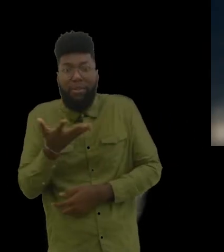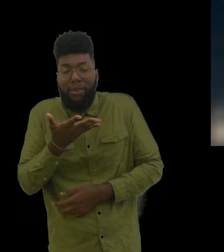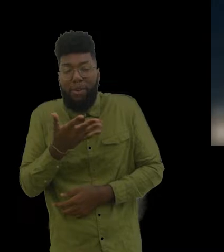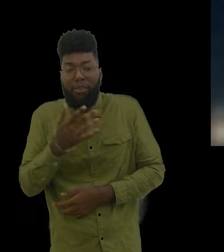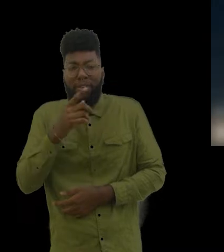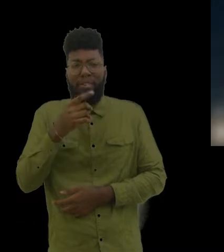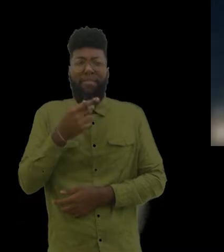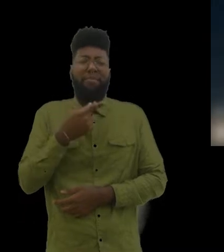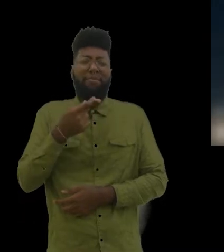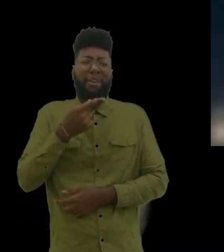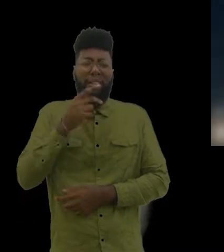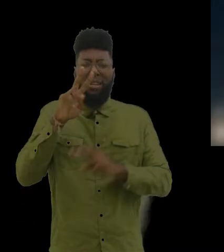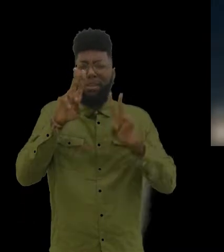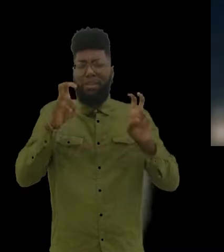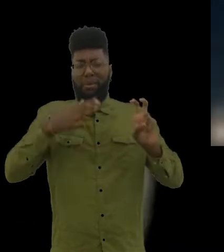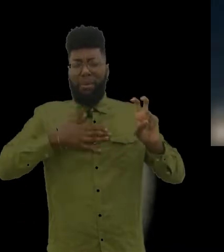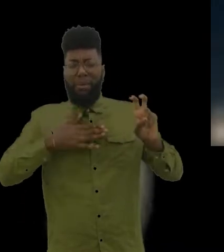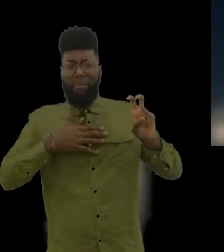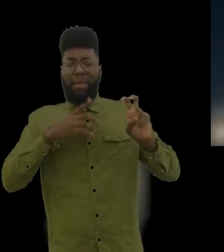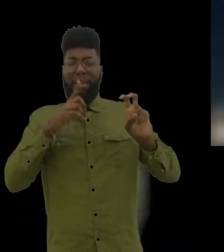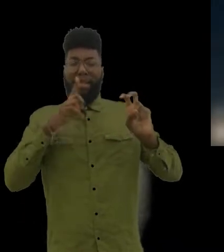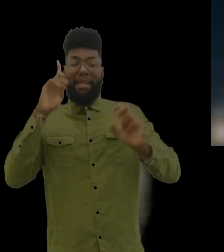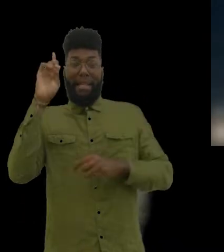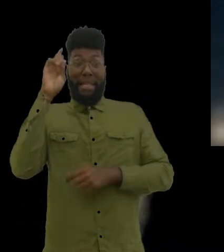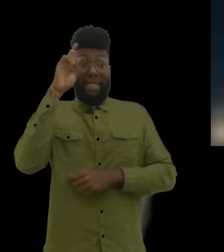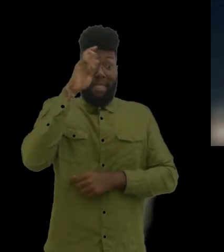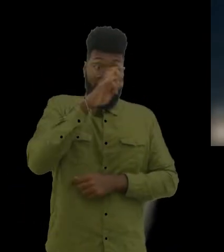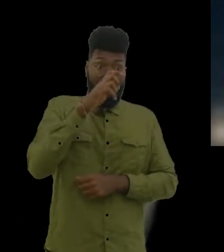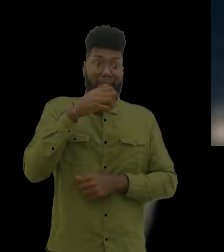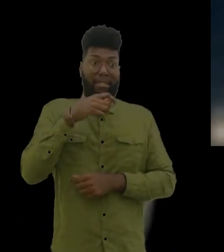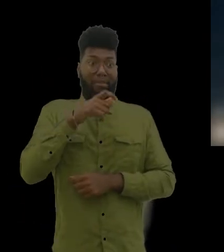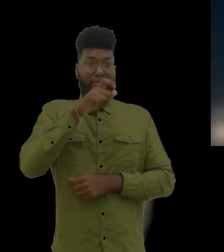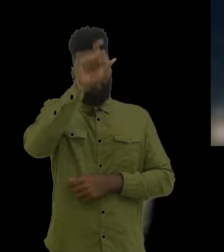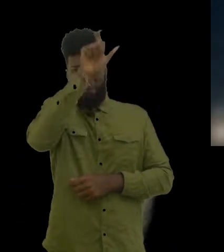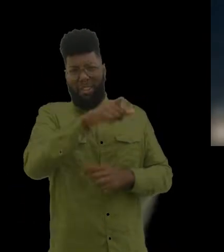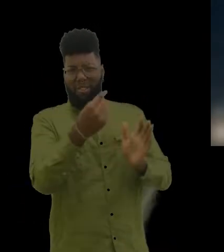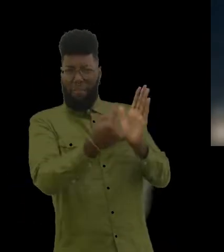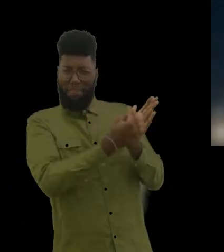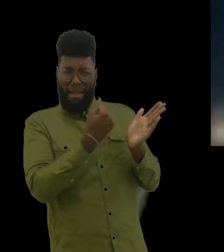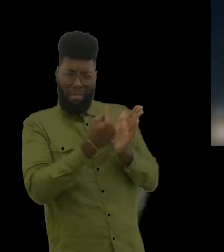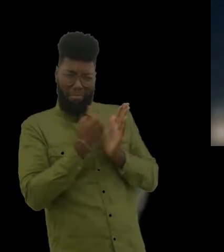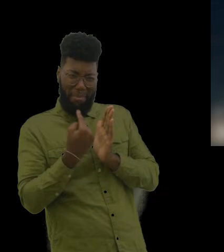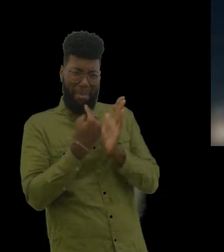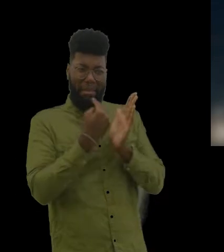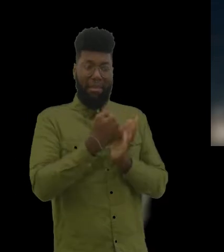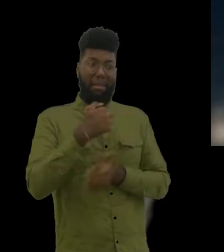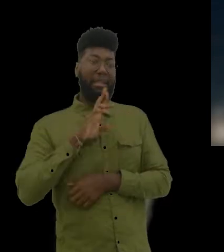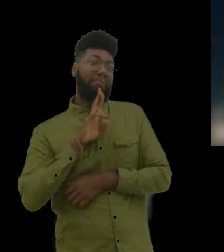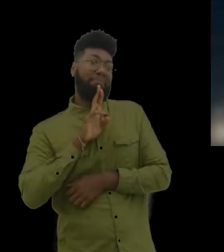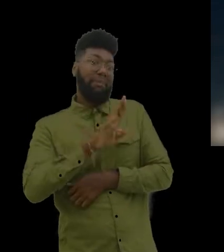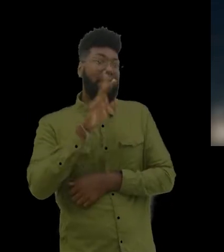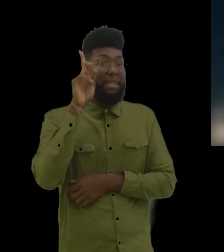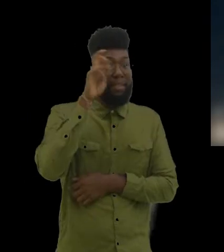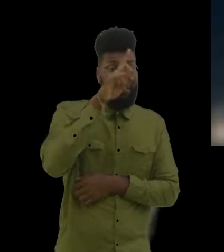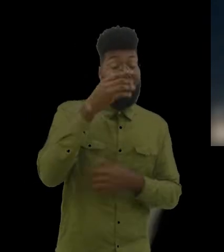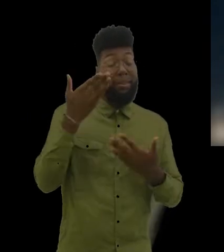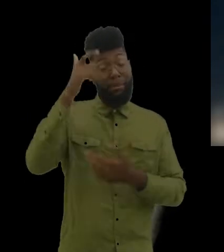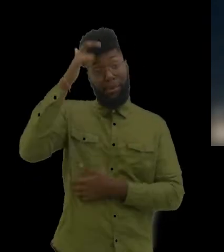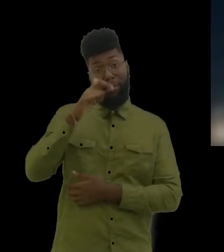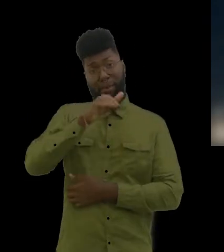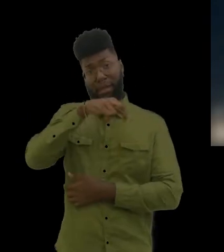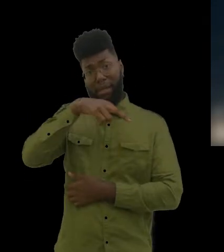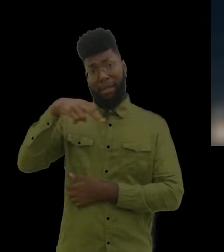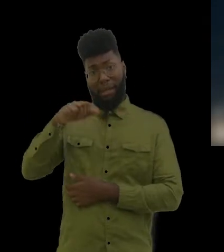fala, a gente se entrevistar, né? Acaba sendo difícil, mas vamos lá. Então, eu sou a Ana Cláudia, né? Como eu comentei, eu faço nutrição